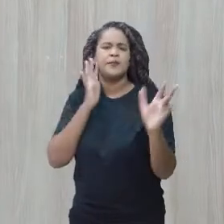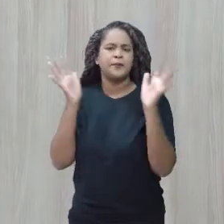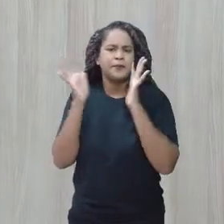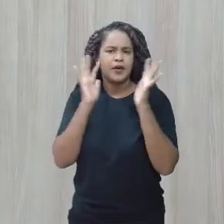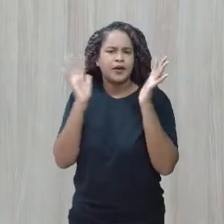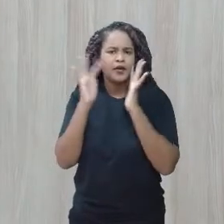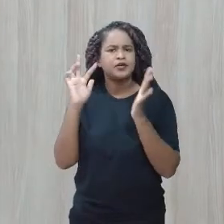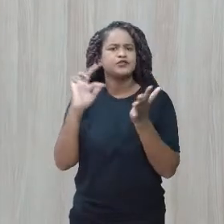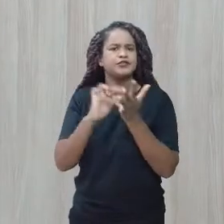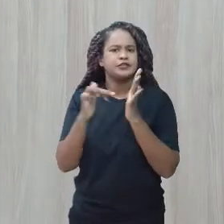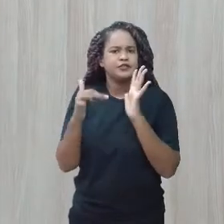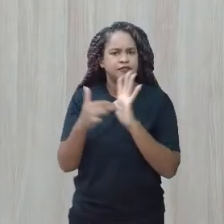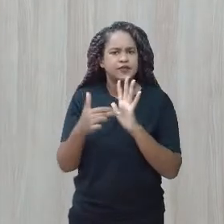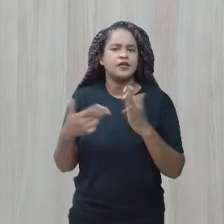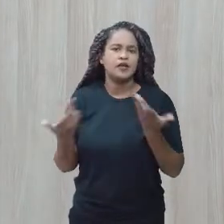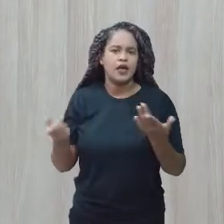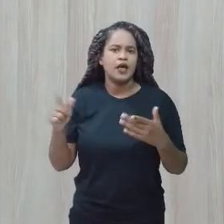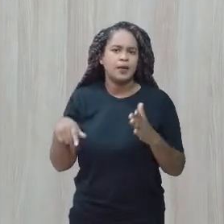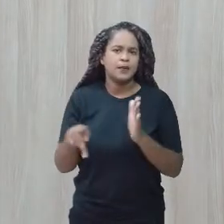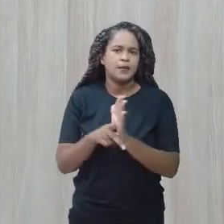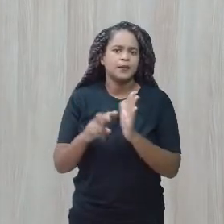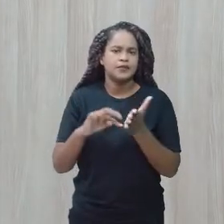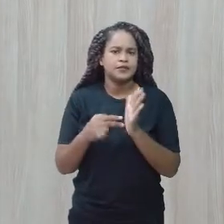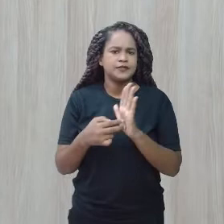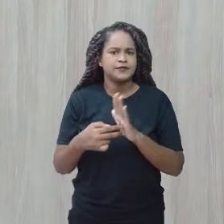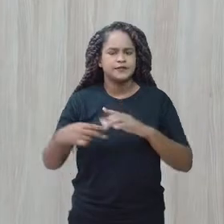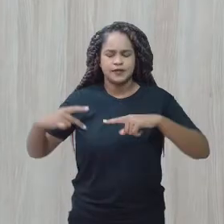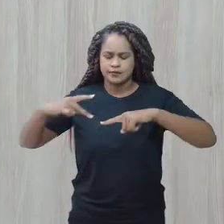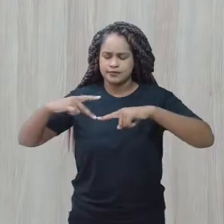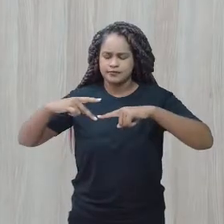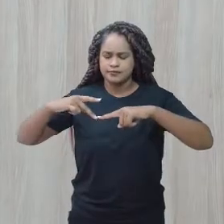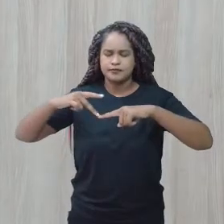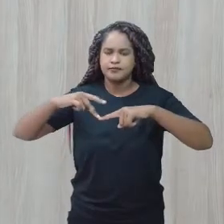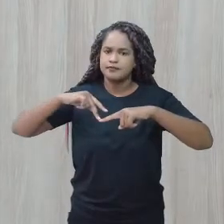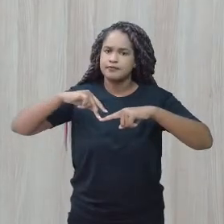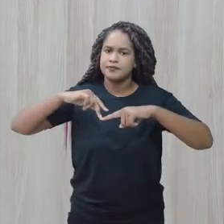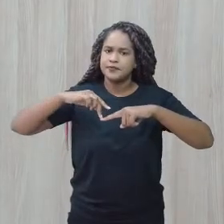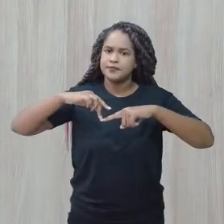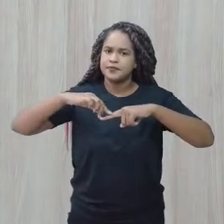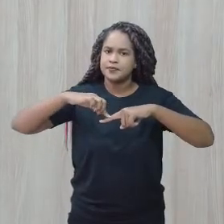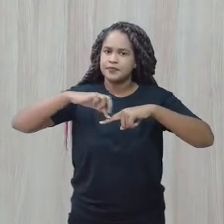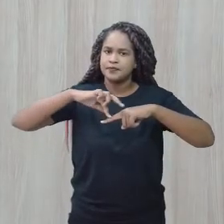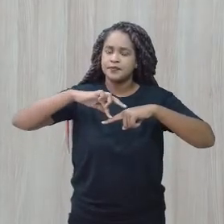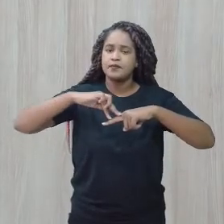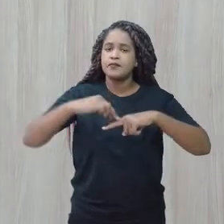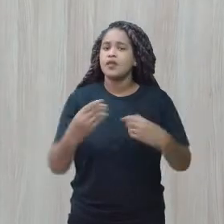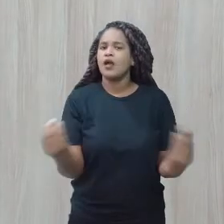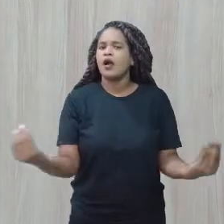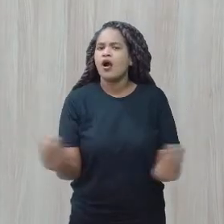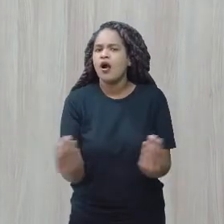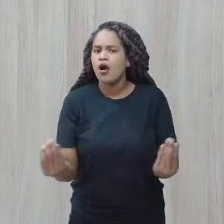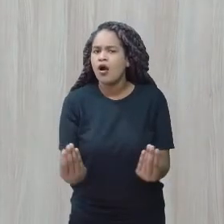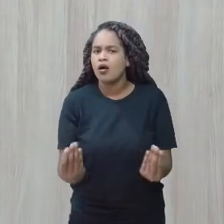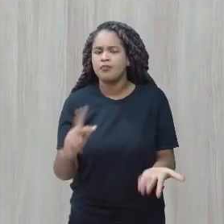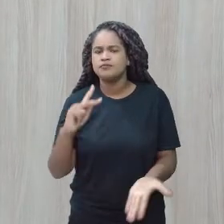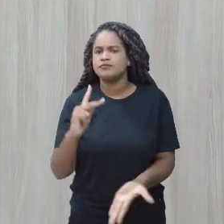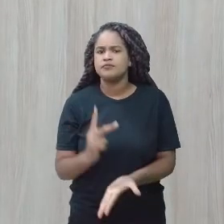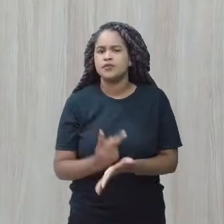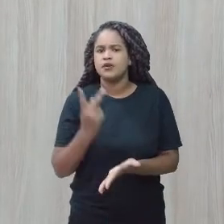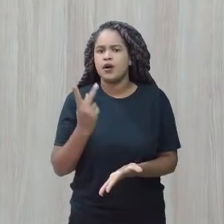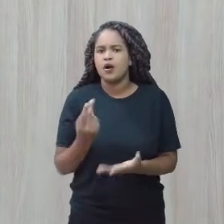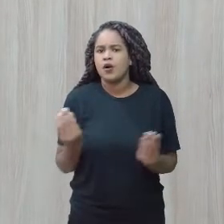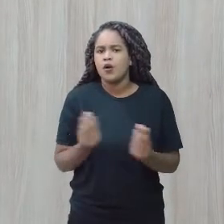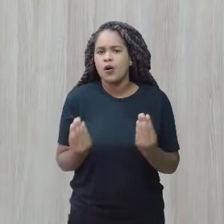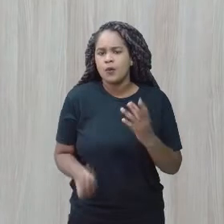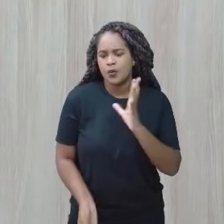imaginava que essa seria a definição, né? E aí, mas como é que surge essa prática, né? Essa prática,